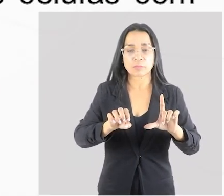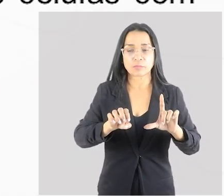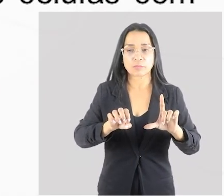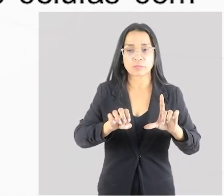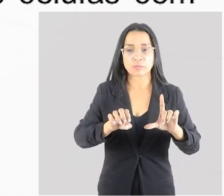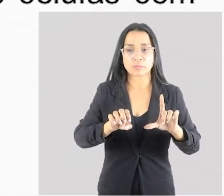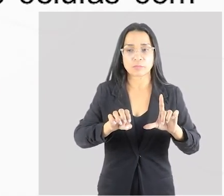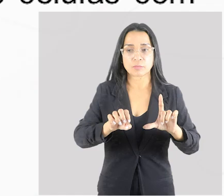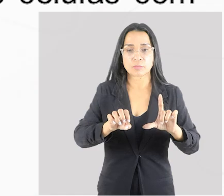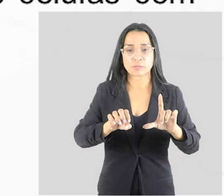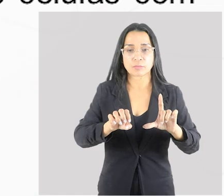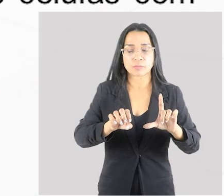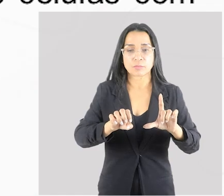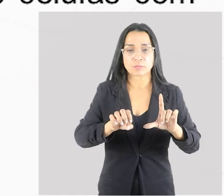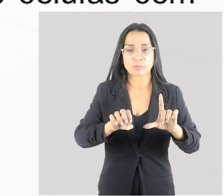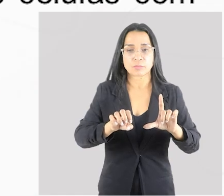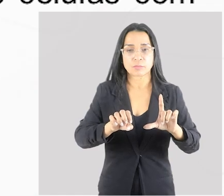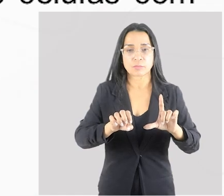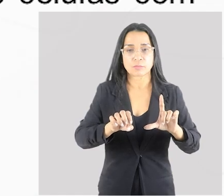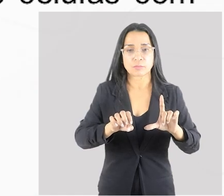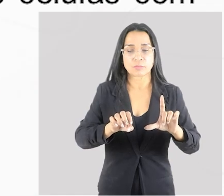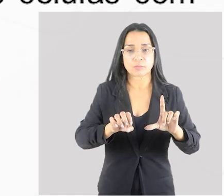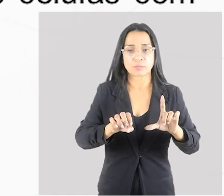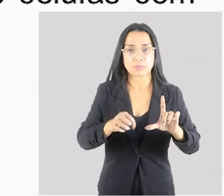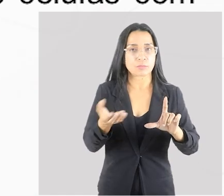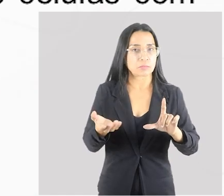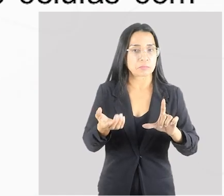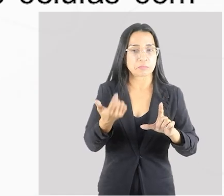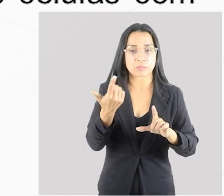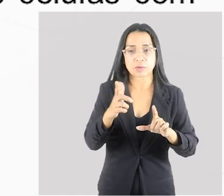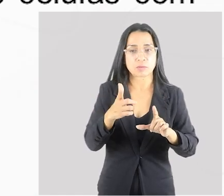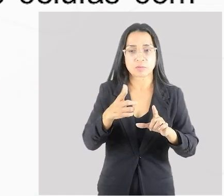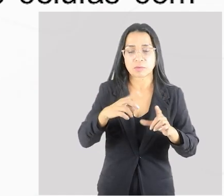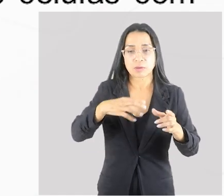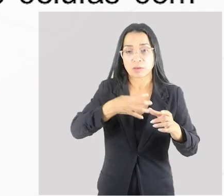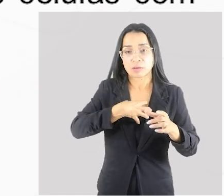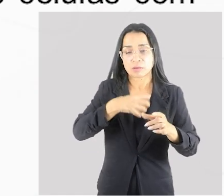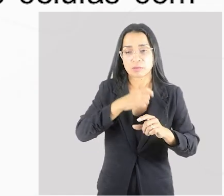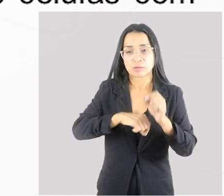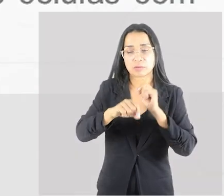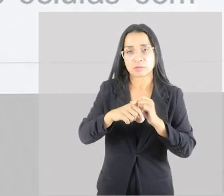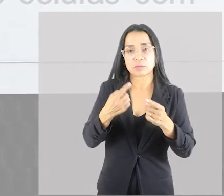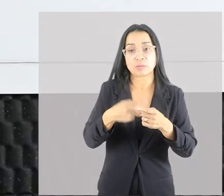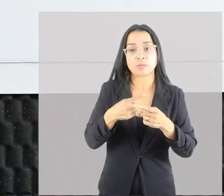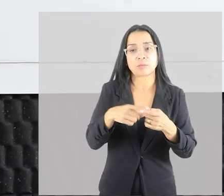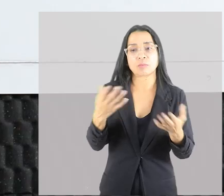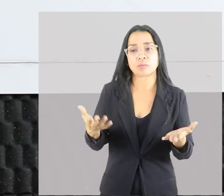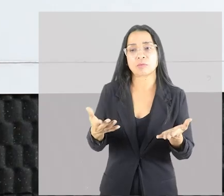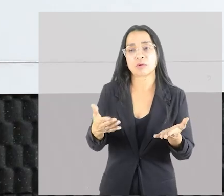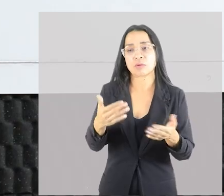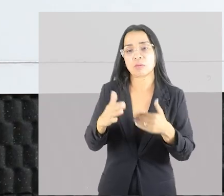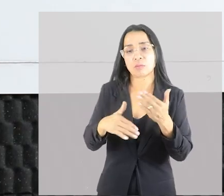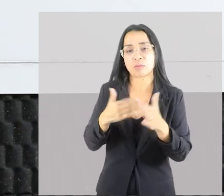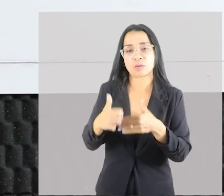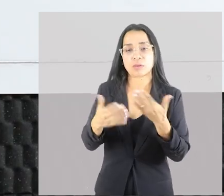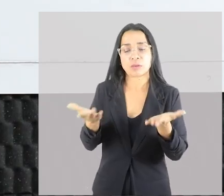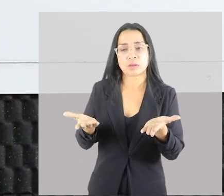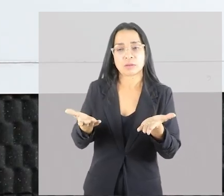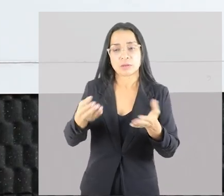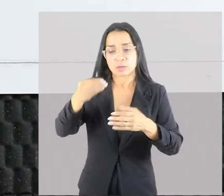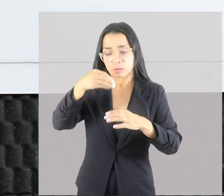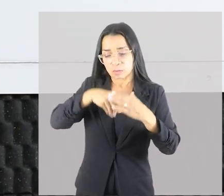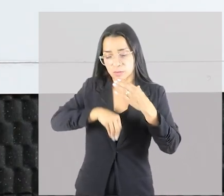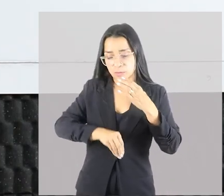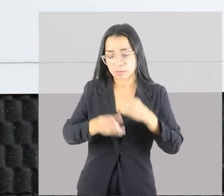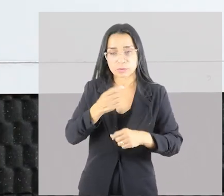para que fossem identificadas as células com tumores, né? Não faz sentido ser através da ingestão, até mesmo porque isso passaria pelo sistema digestório, né? E